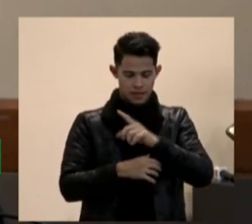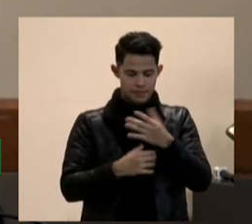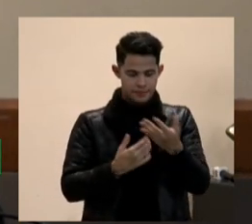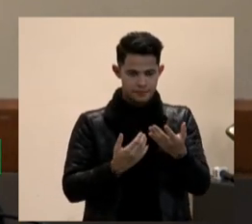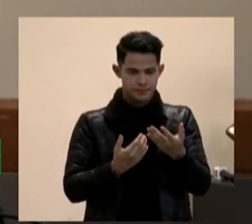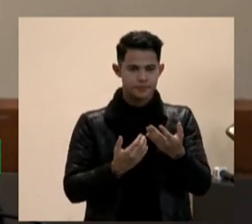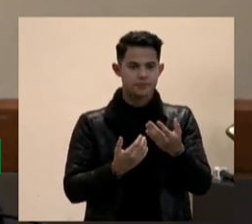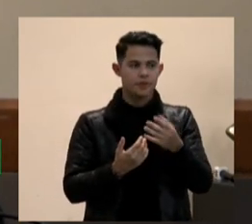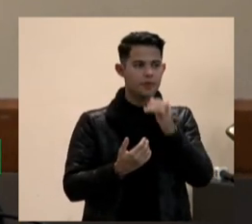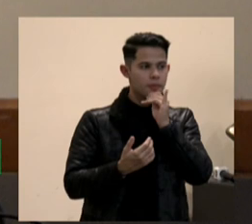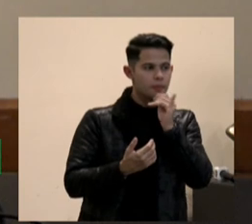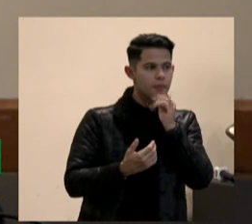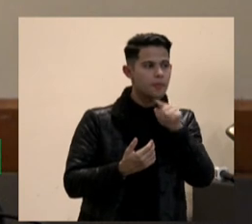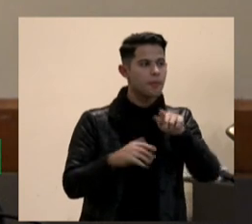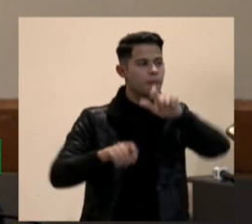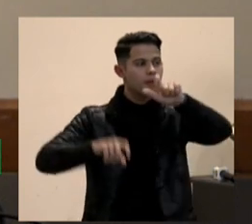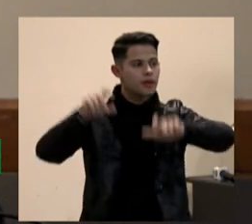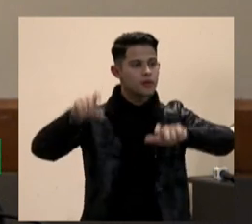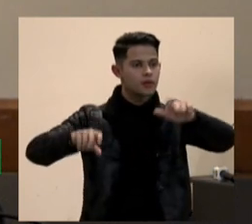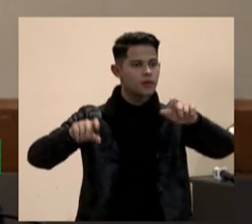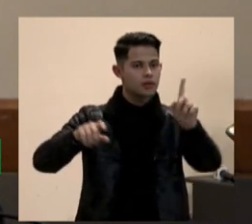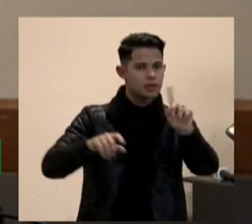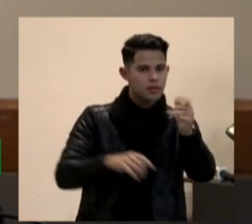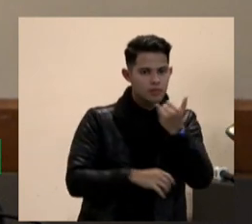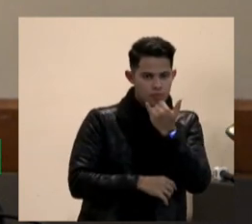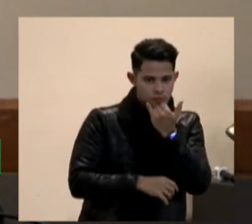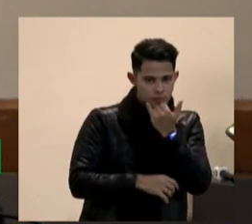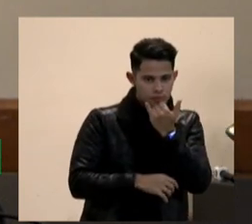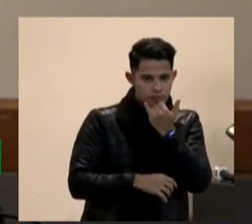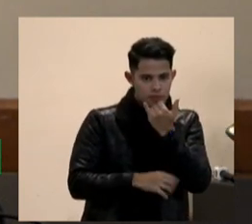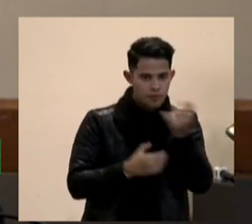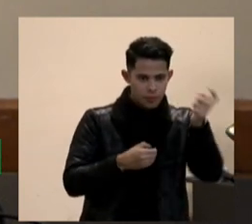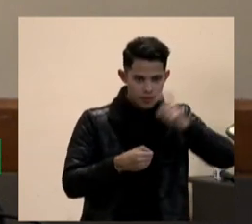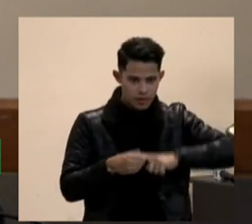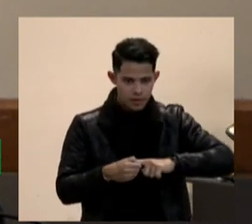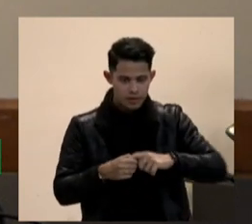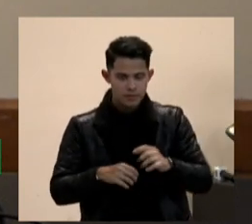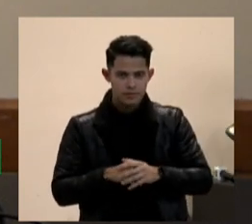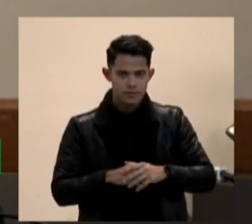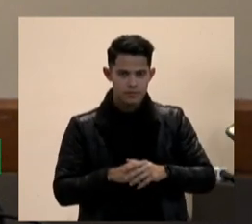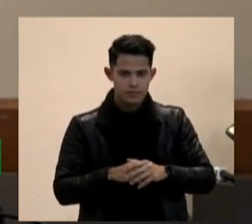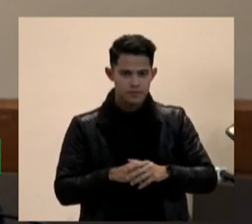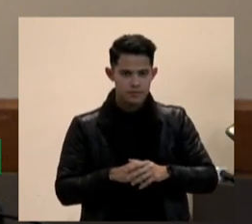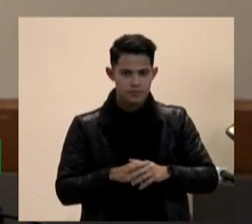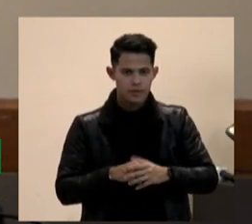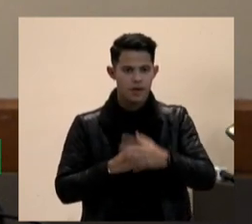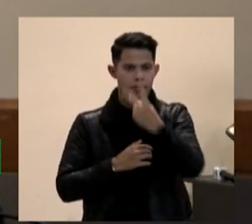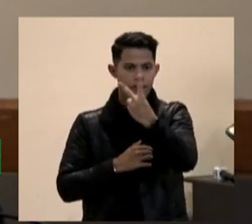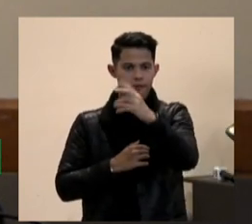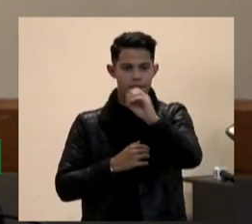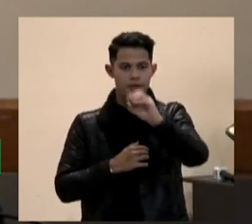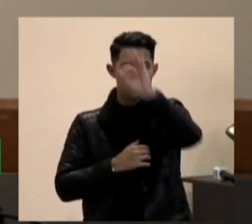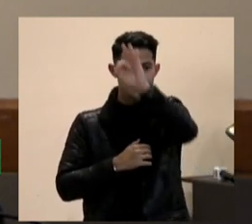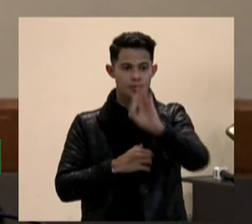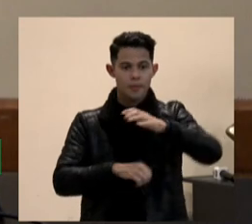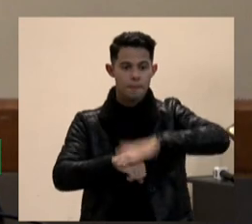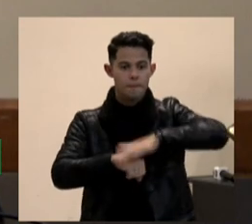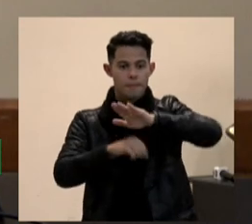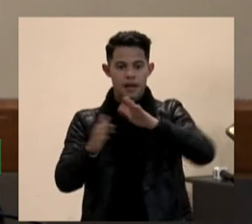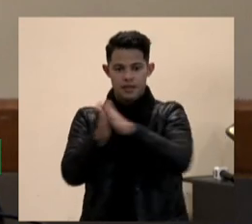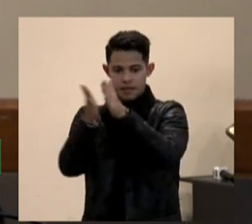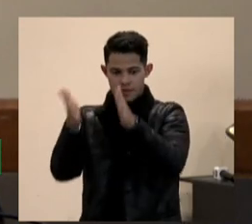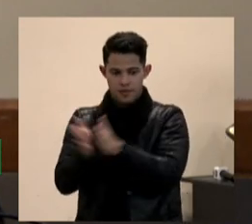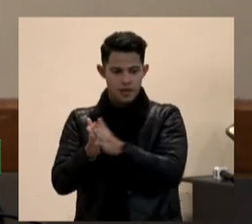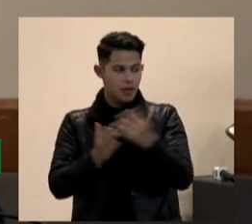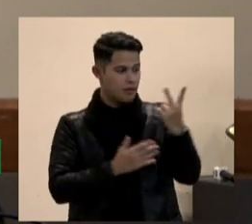né, que têm, não, vou falar de novo, né, os 20% mais pobres e os